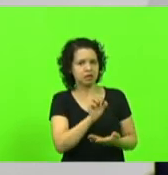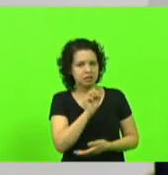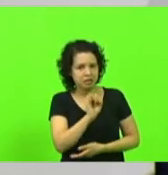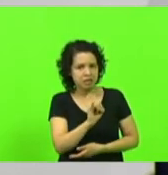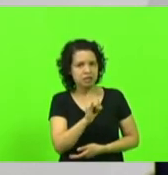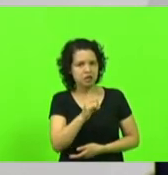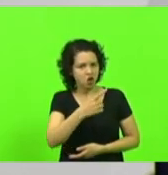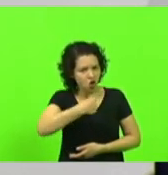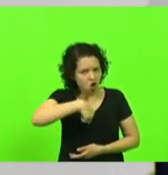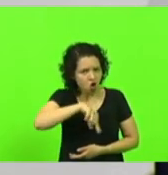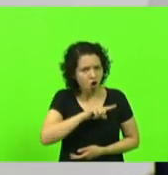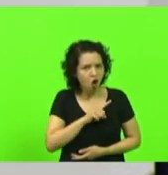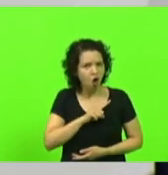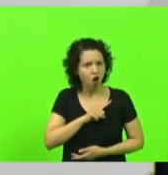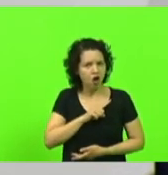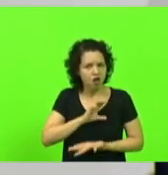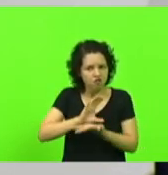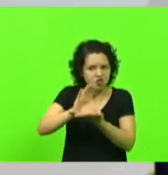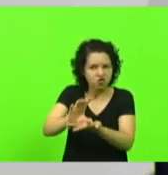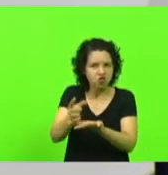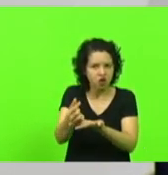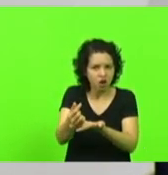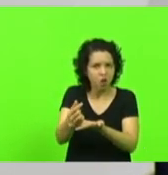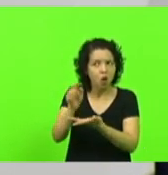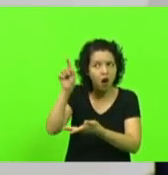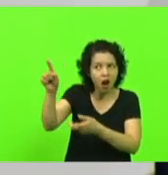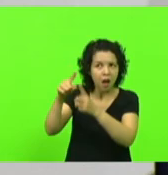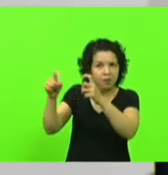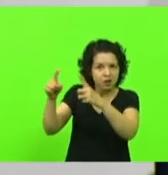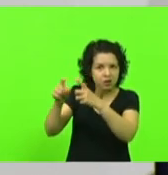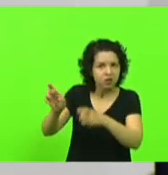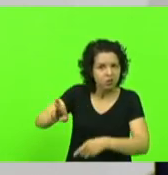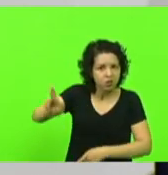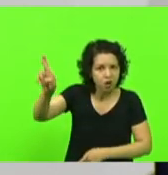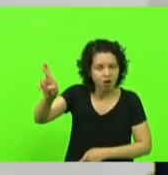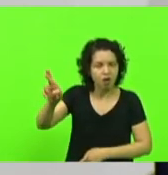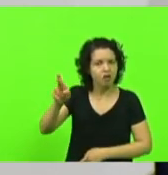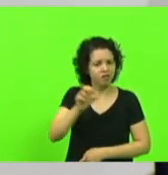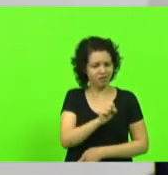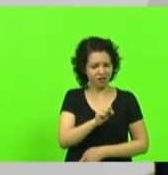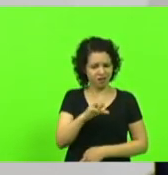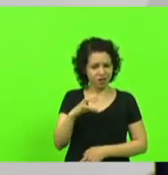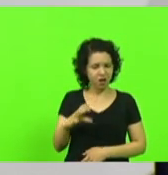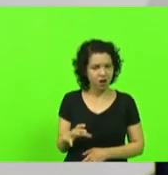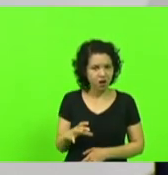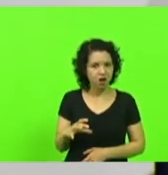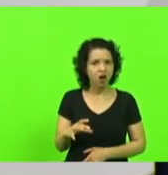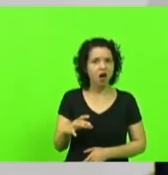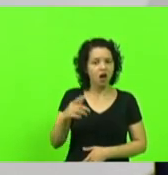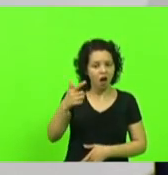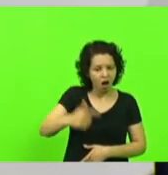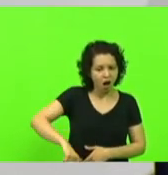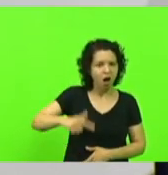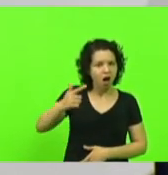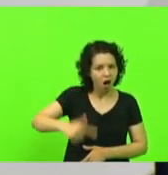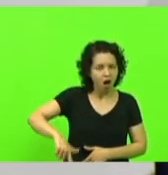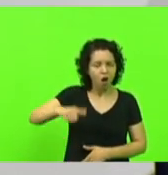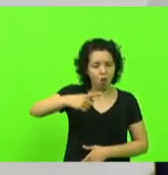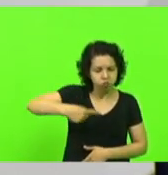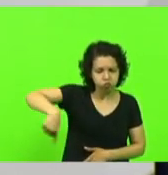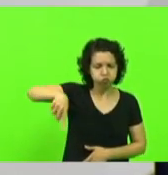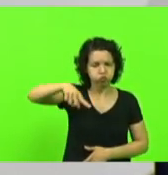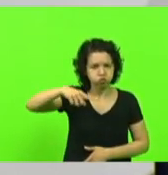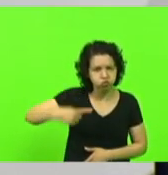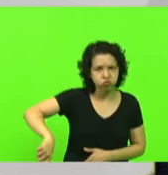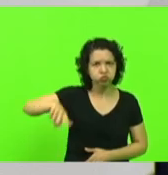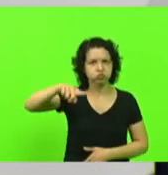naquilo que é a responsabilidade de Brasília, Santa Catarina nunca vai romper o perverso ciclo, o histórico ciclo que